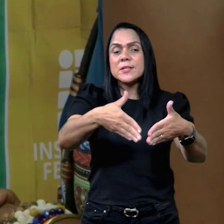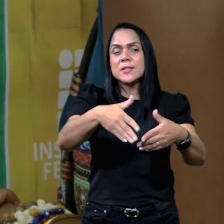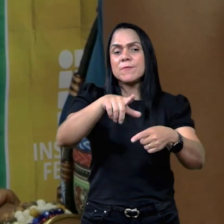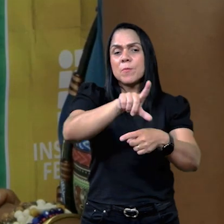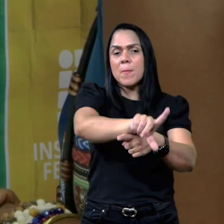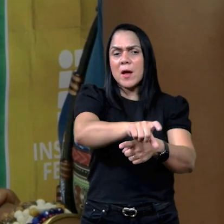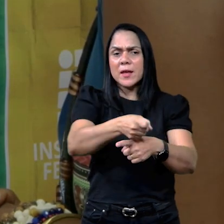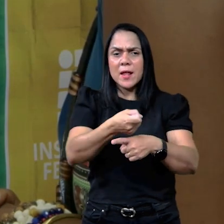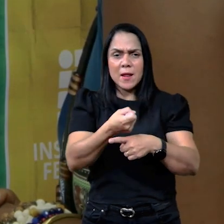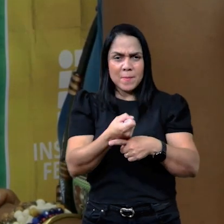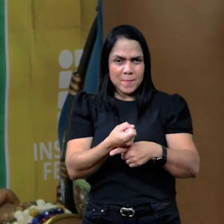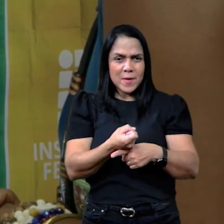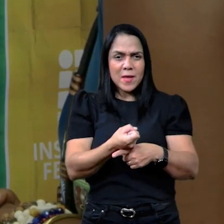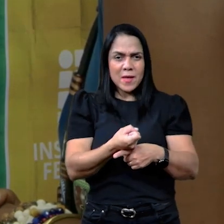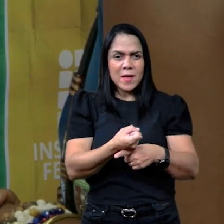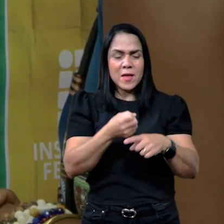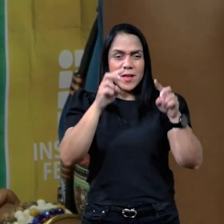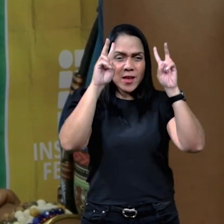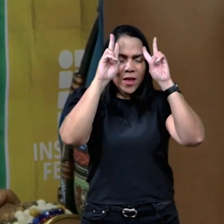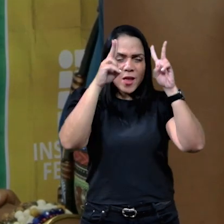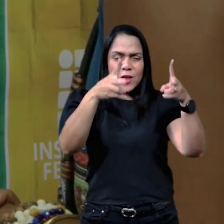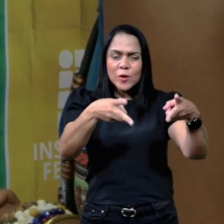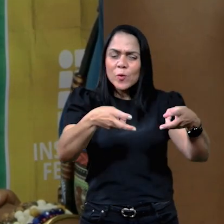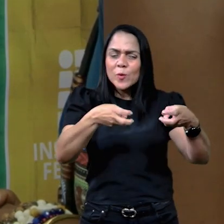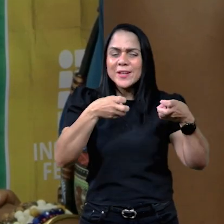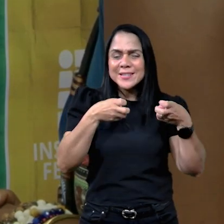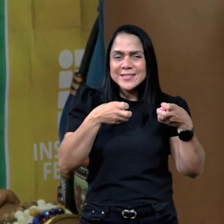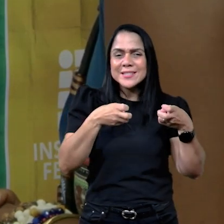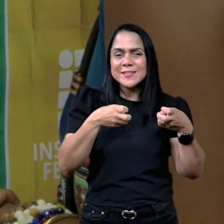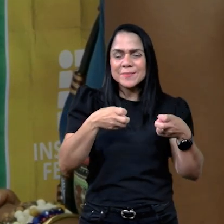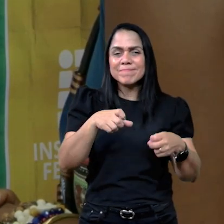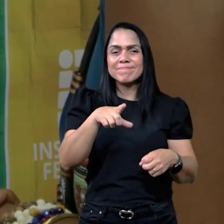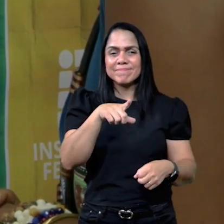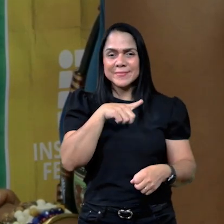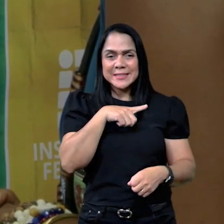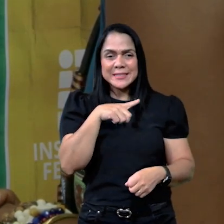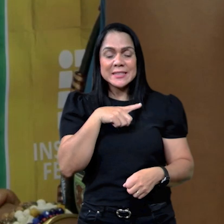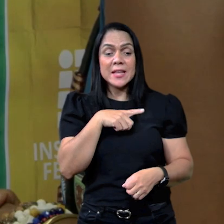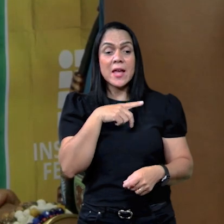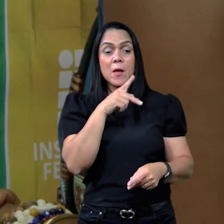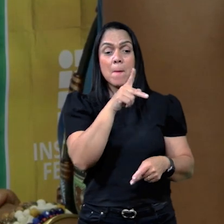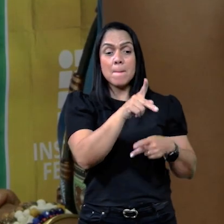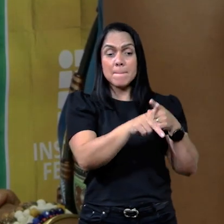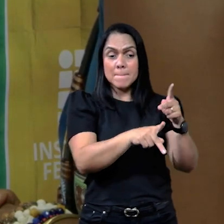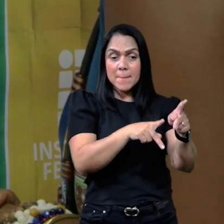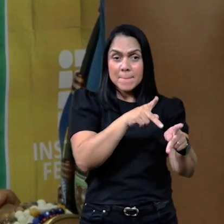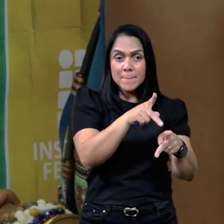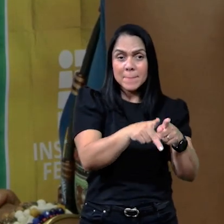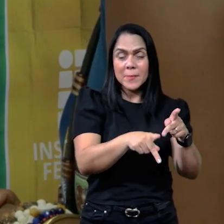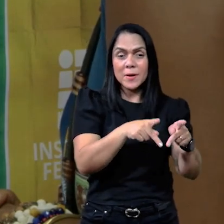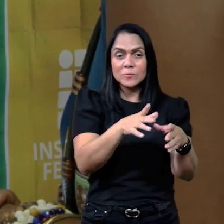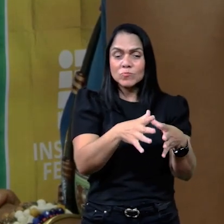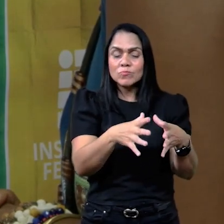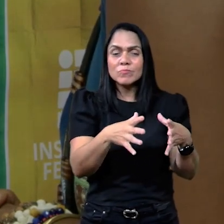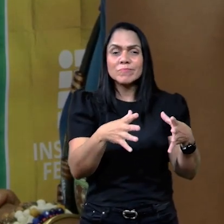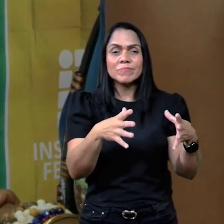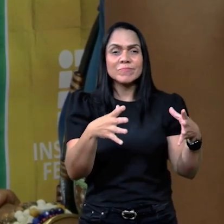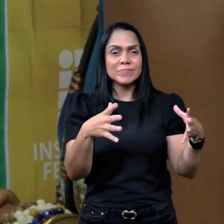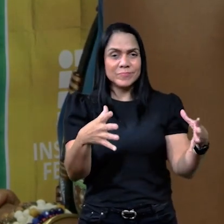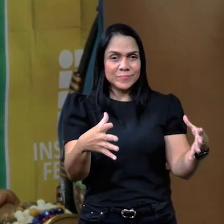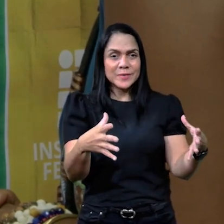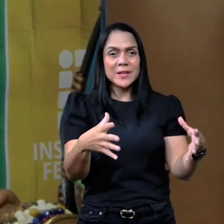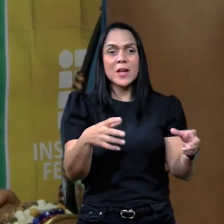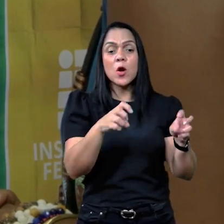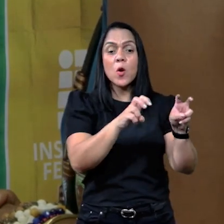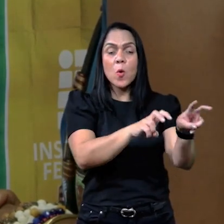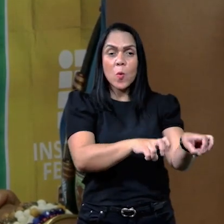Então, é esse reconhecimento de que há uma especificidade, de que há uma população que